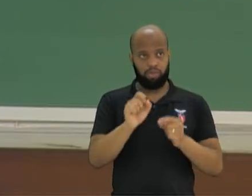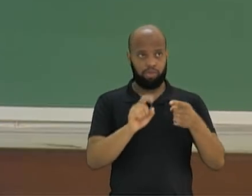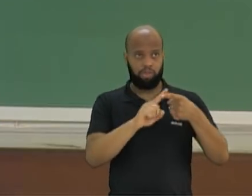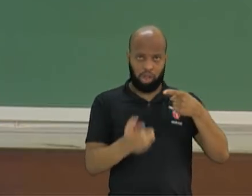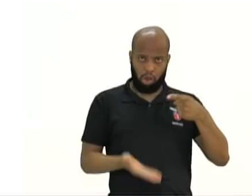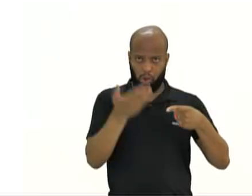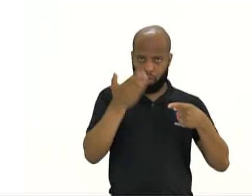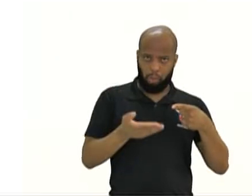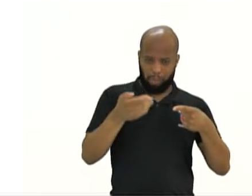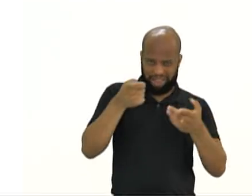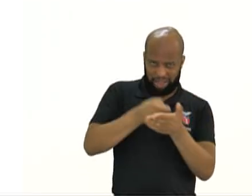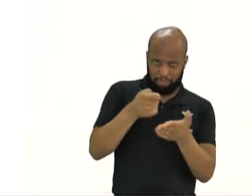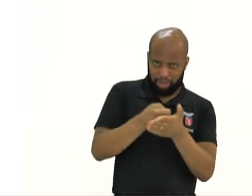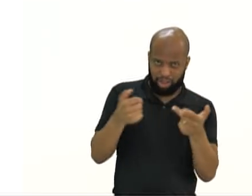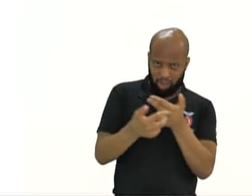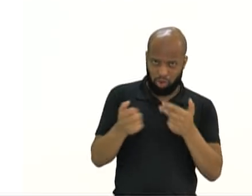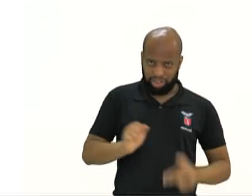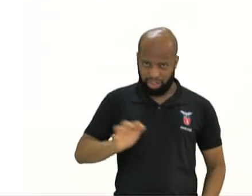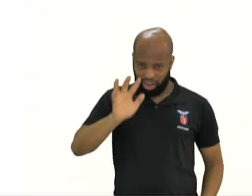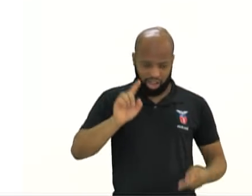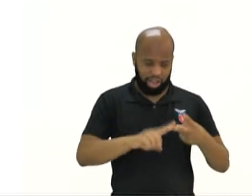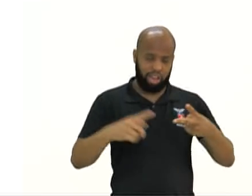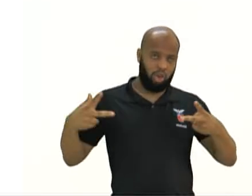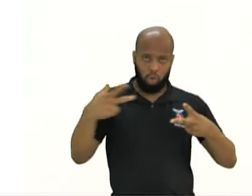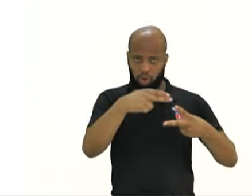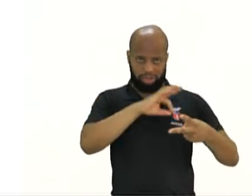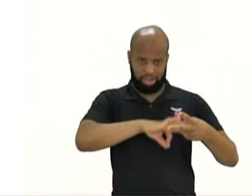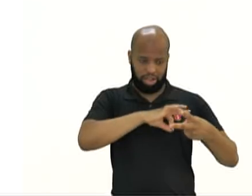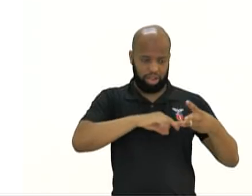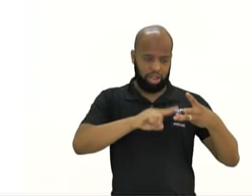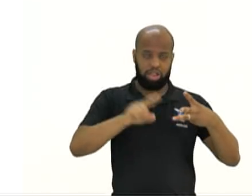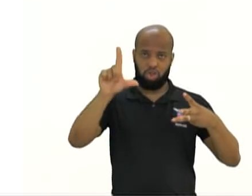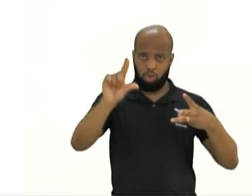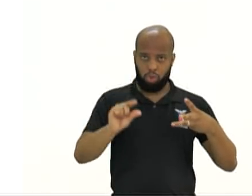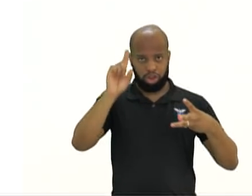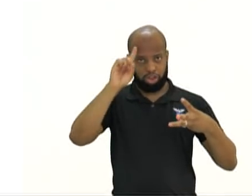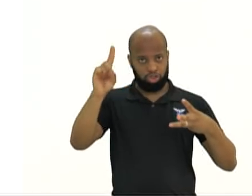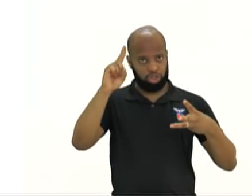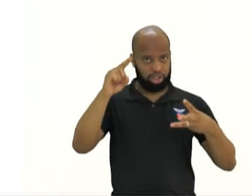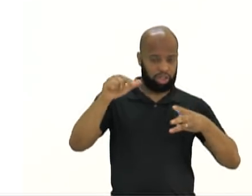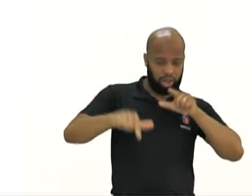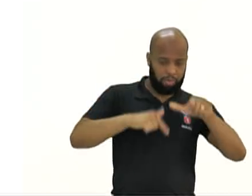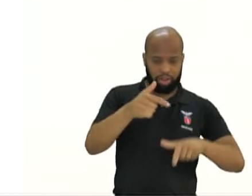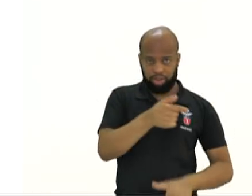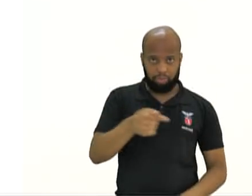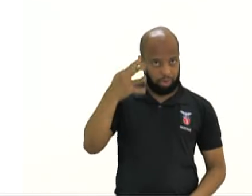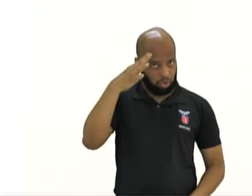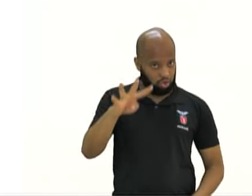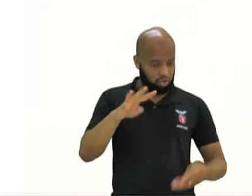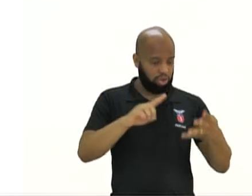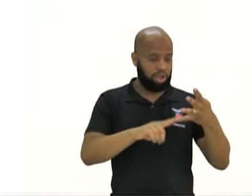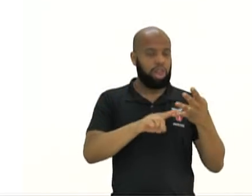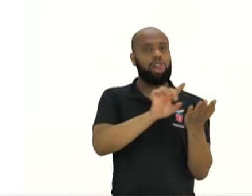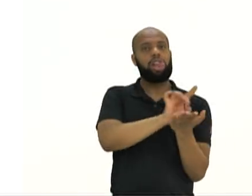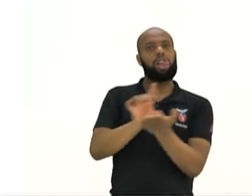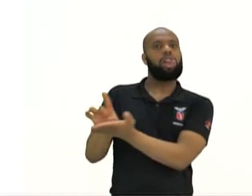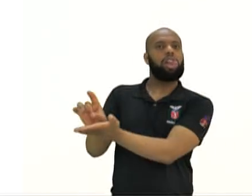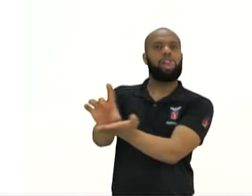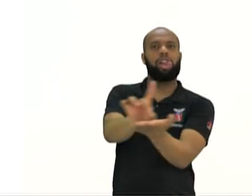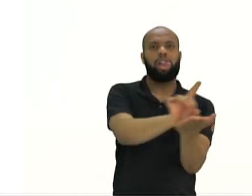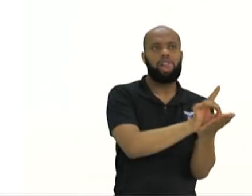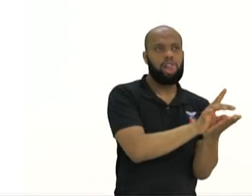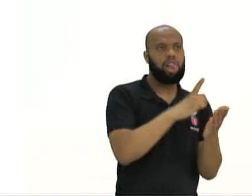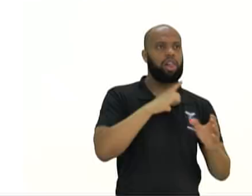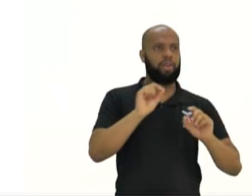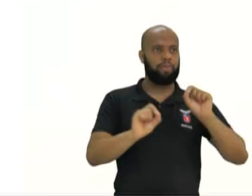ao consumidor, cortaram os salários, diminuíram os dias de trabalho na semana ou demissões em massa? A gente acabou de ver que